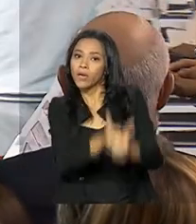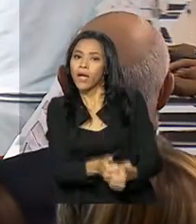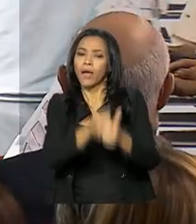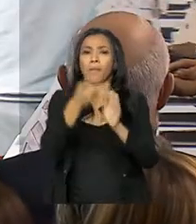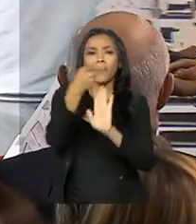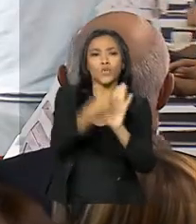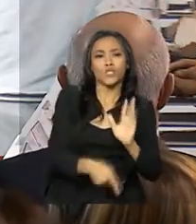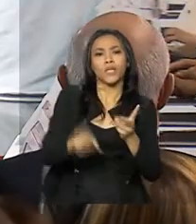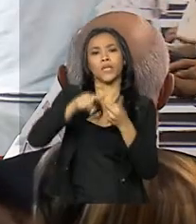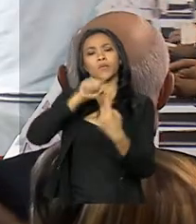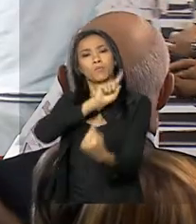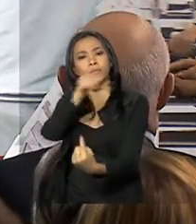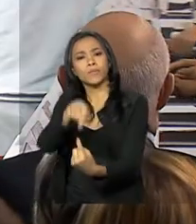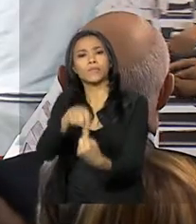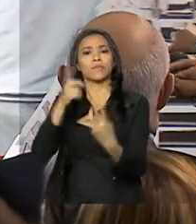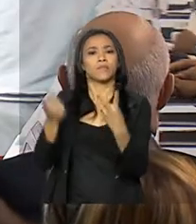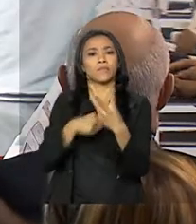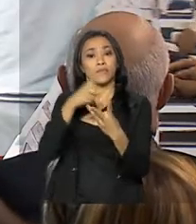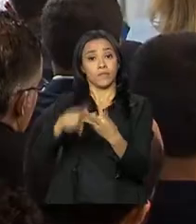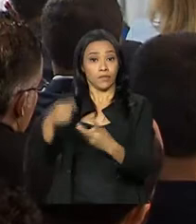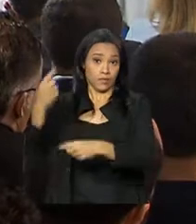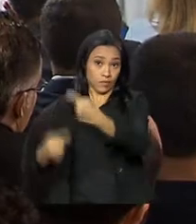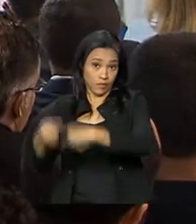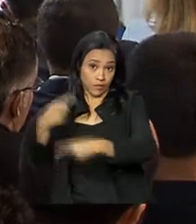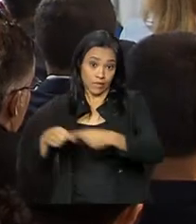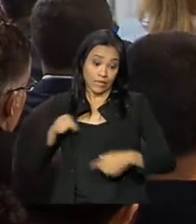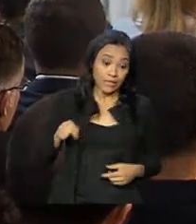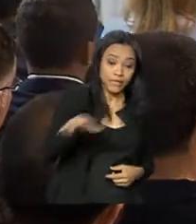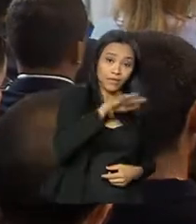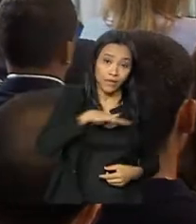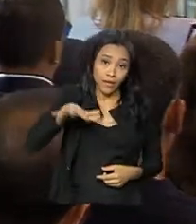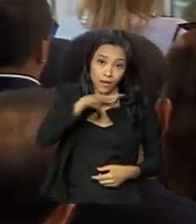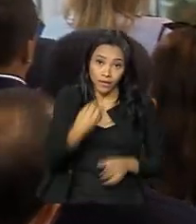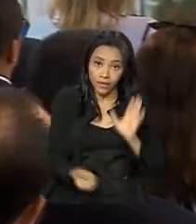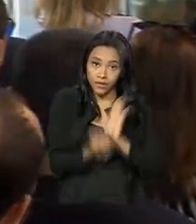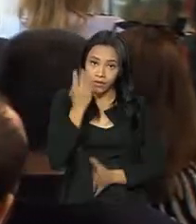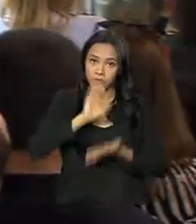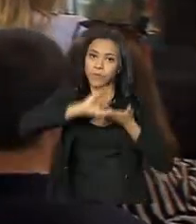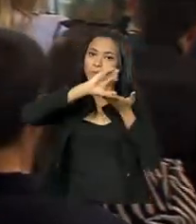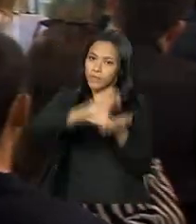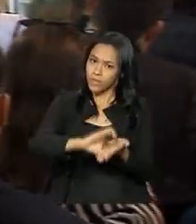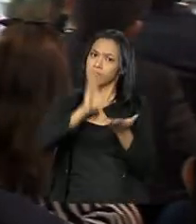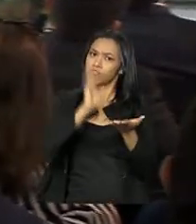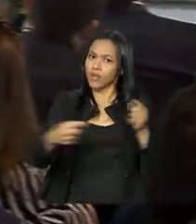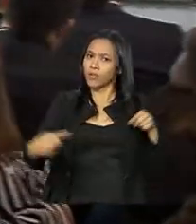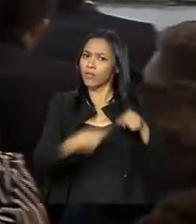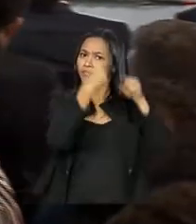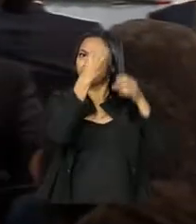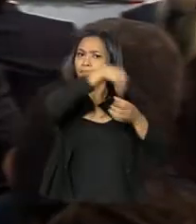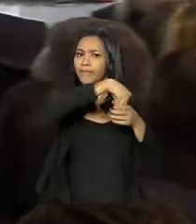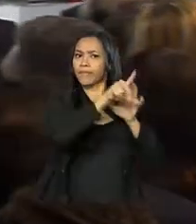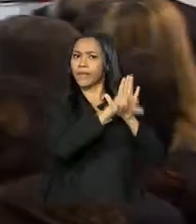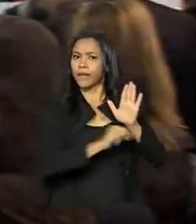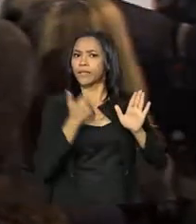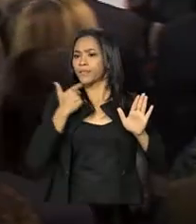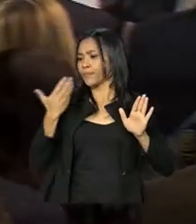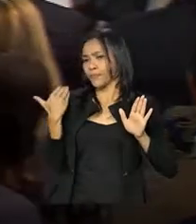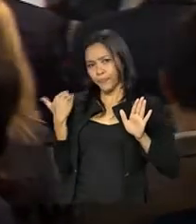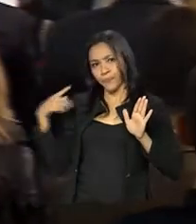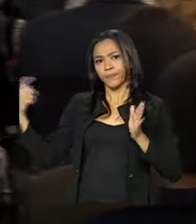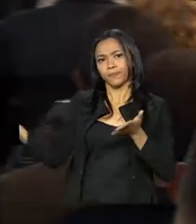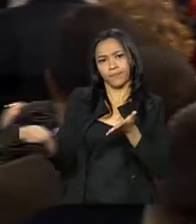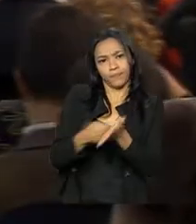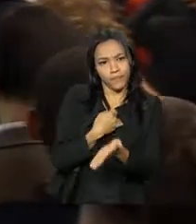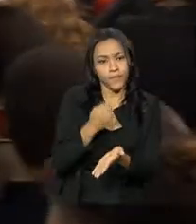projetos, metas e ações no setor. A criação desse conselho estava prevista na Lei do SUSP, sancionada recentemente,